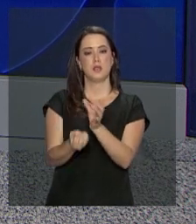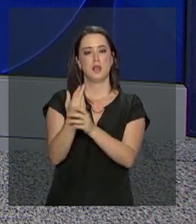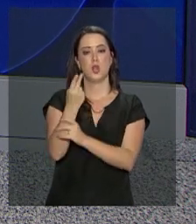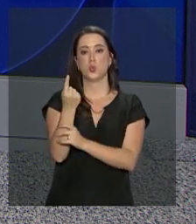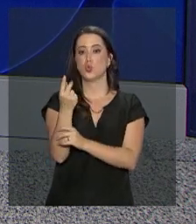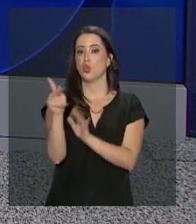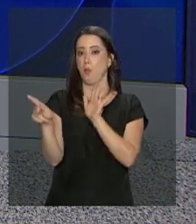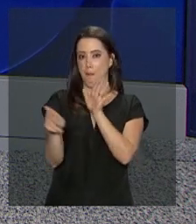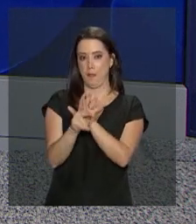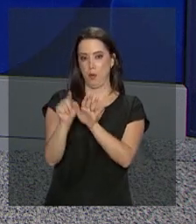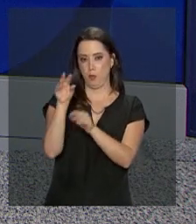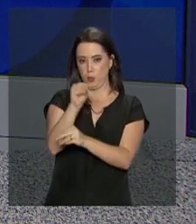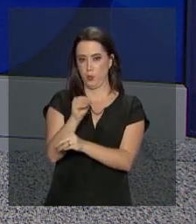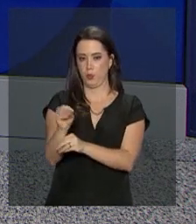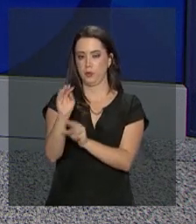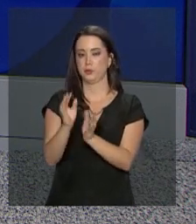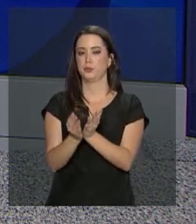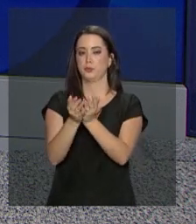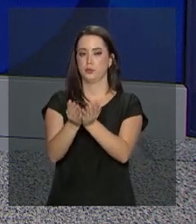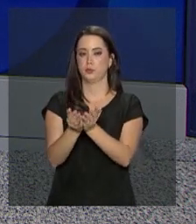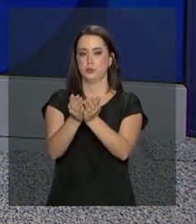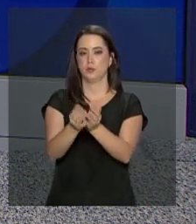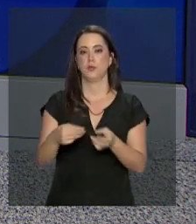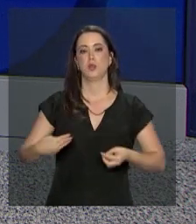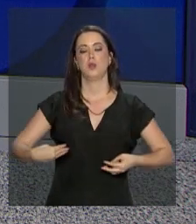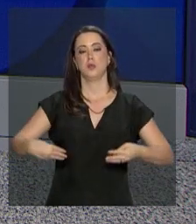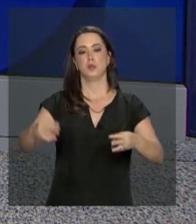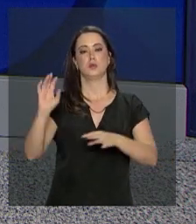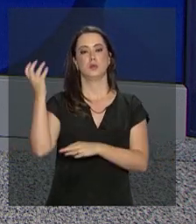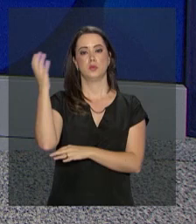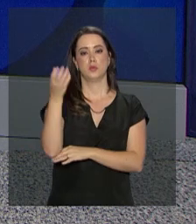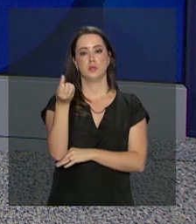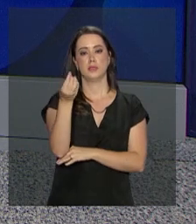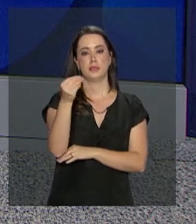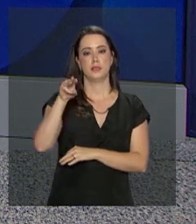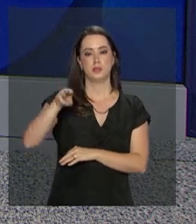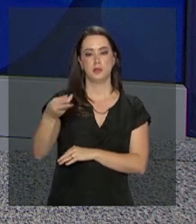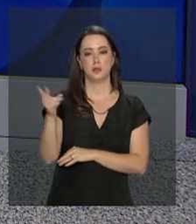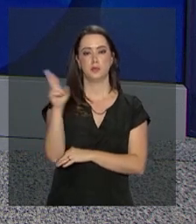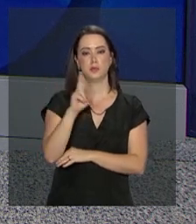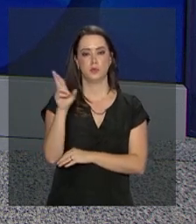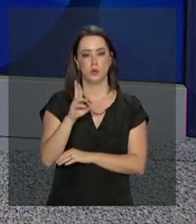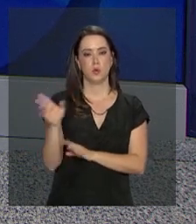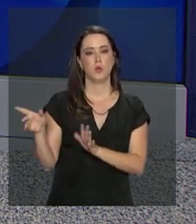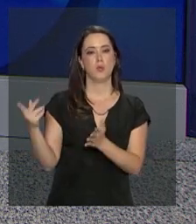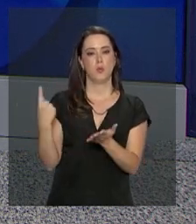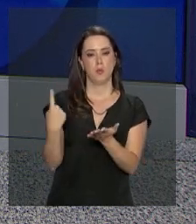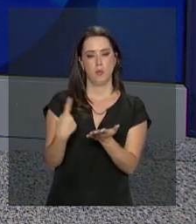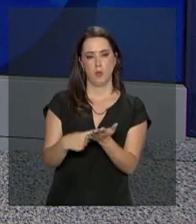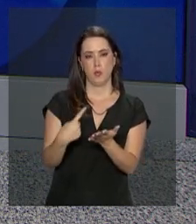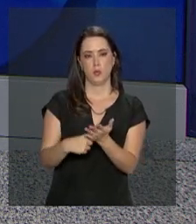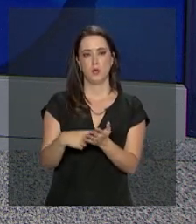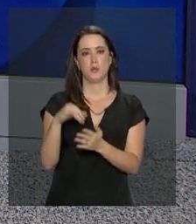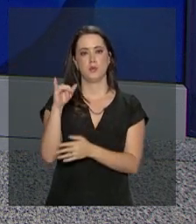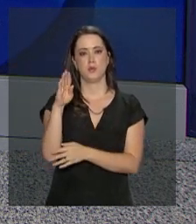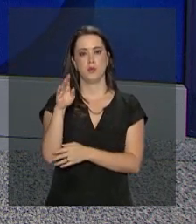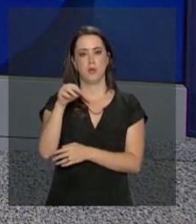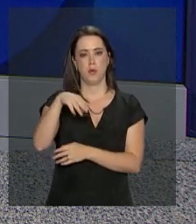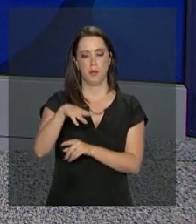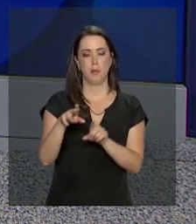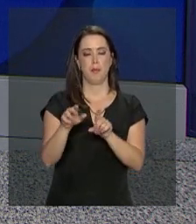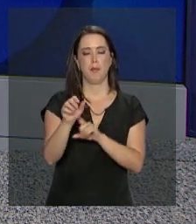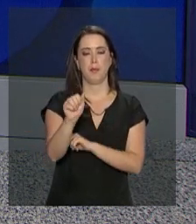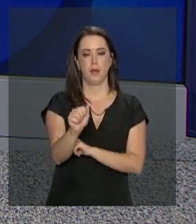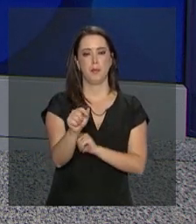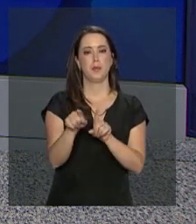eo ministério do meio ambiente anunciou 60 milhões de reais vindo de um acordo entre obama e petrobras e